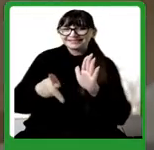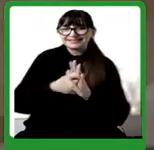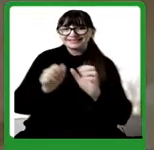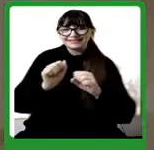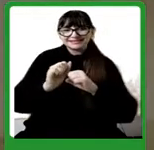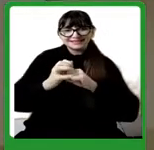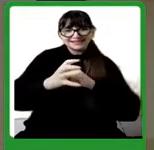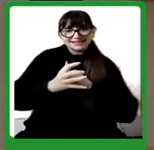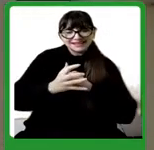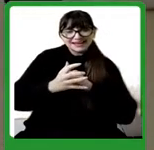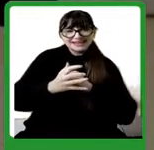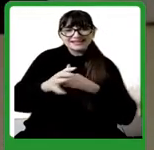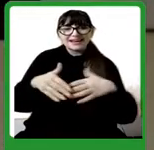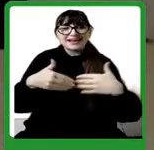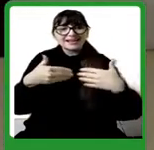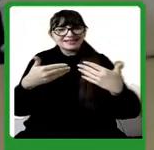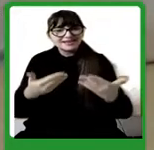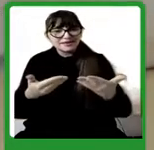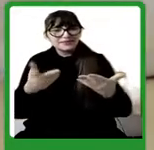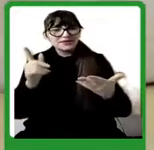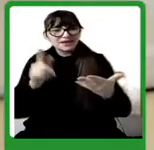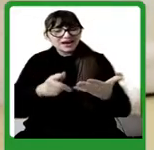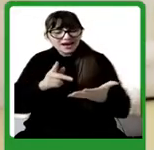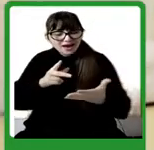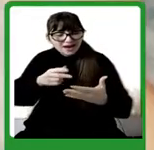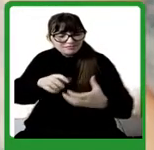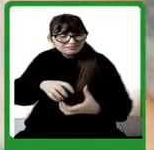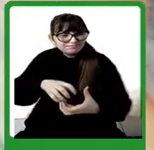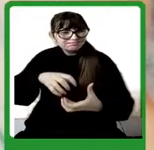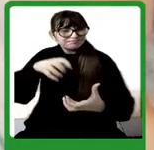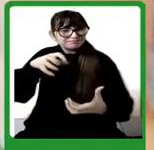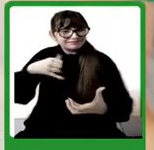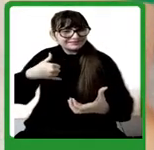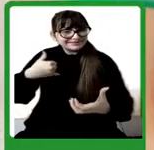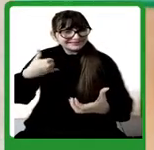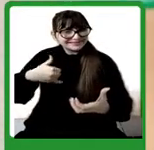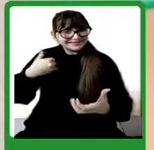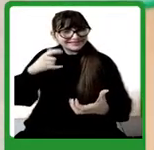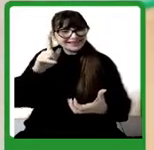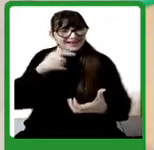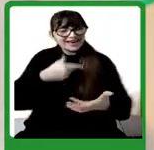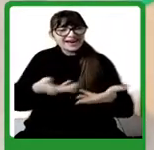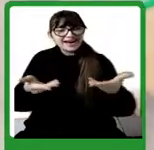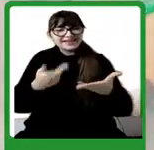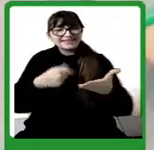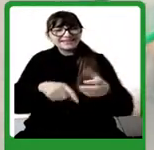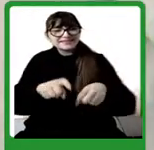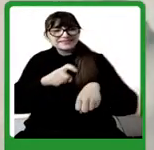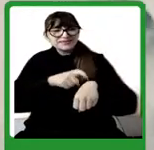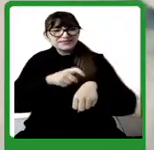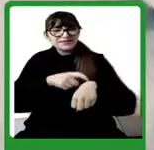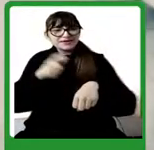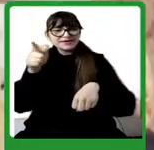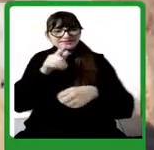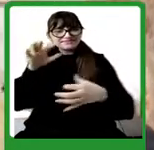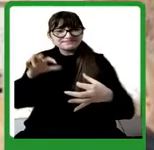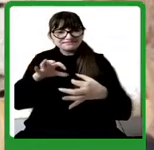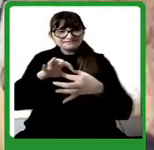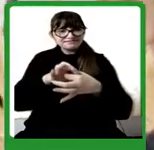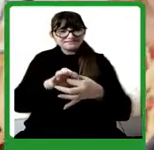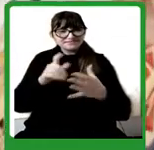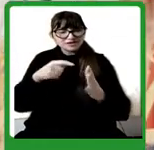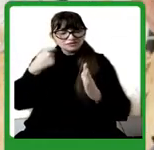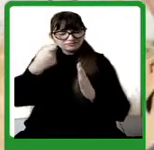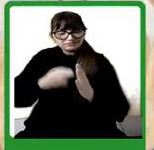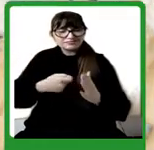Uruguai. Sicredi Longevidade. Chegou a sua vez de se conectar, de comemorar e